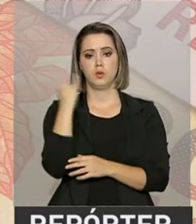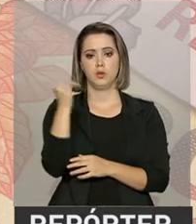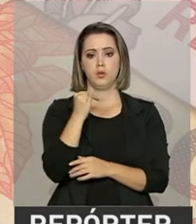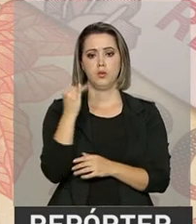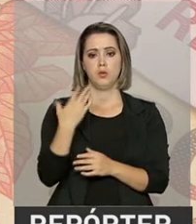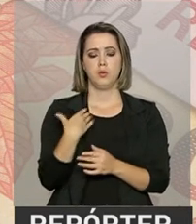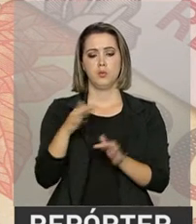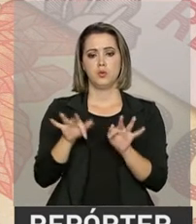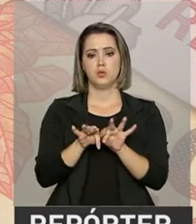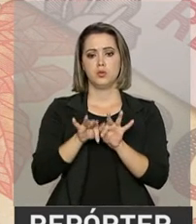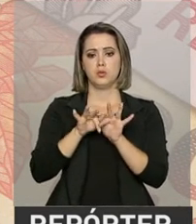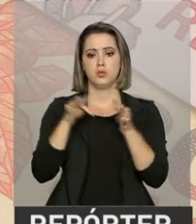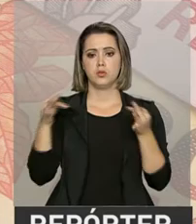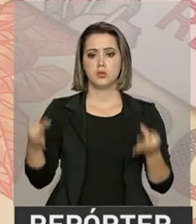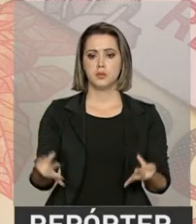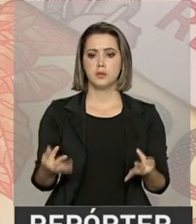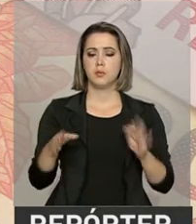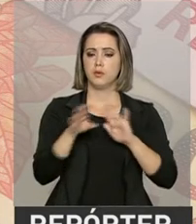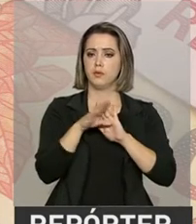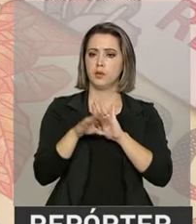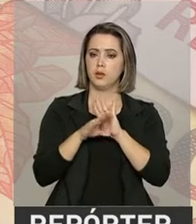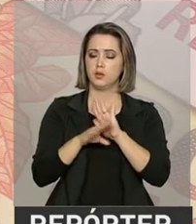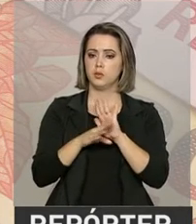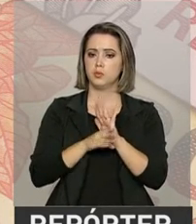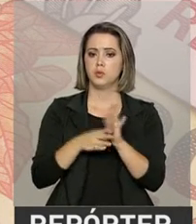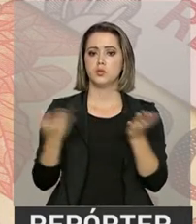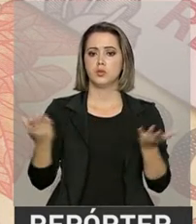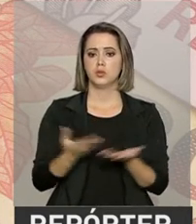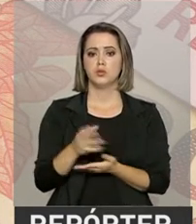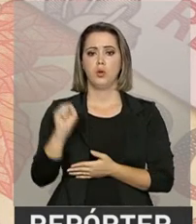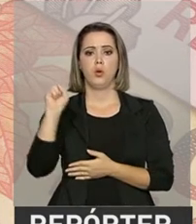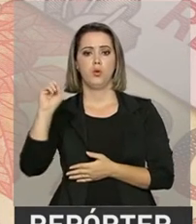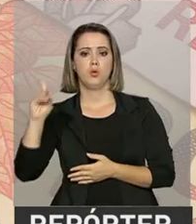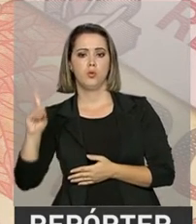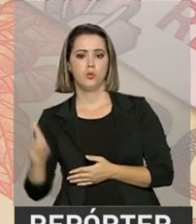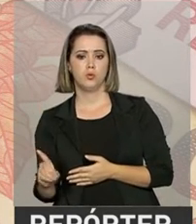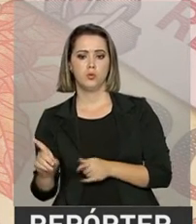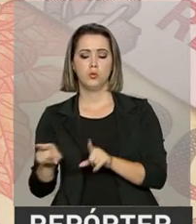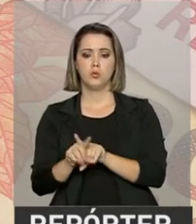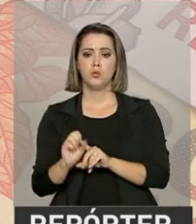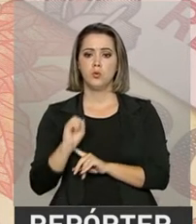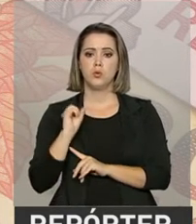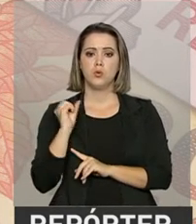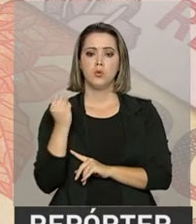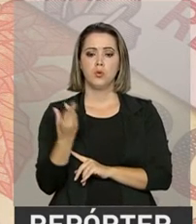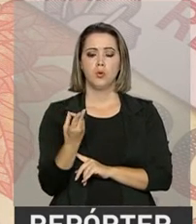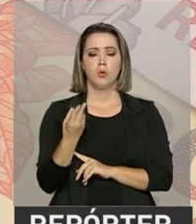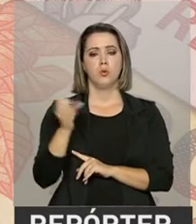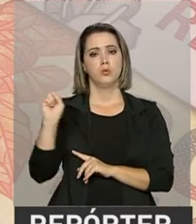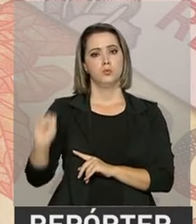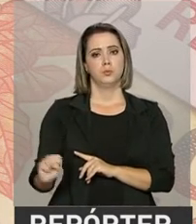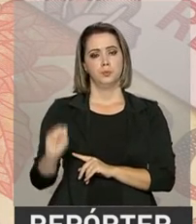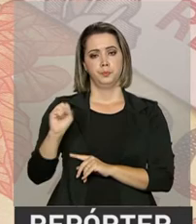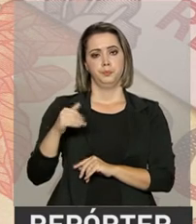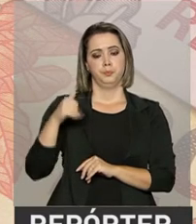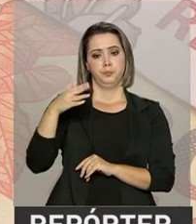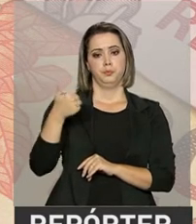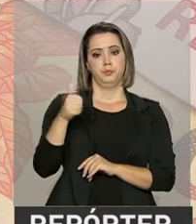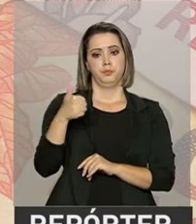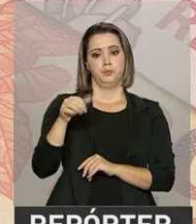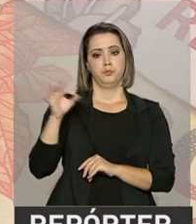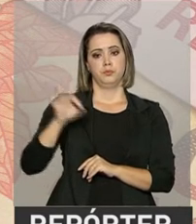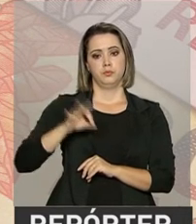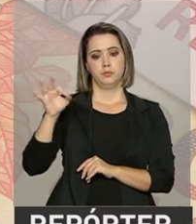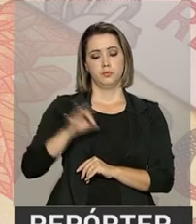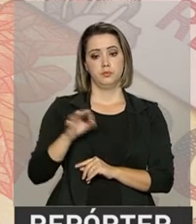projetos que hoje estão concentrados nas regiões sudeste com cerca de 80 por cento e sul com mais de 11 por